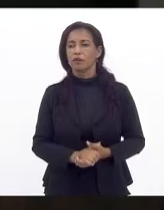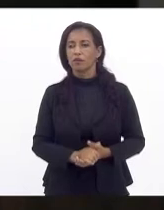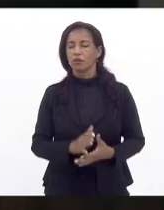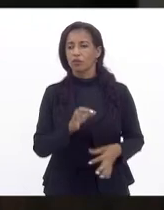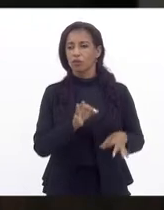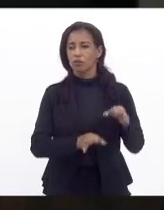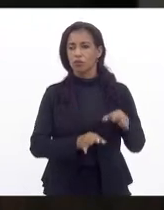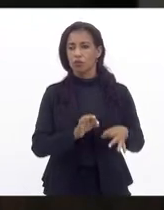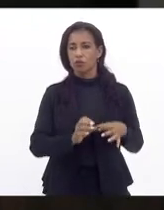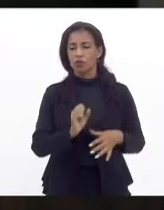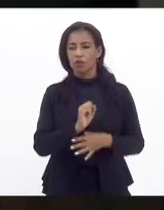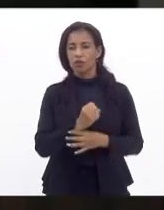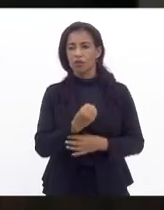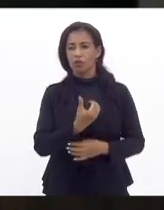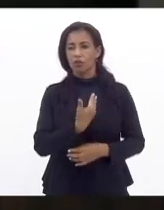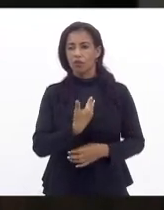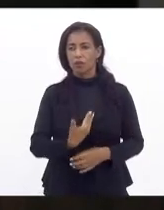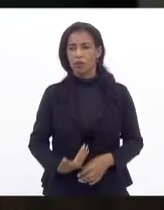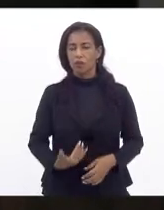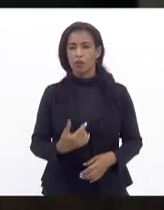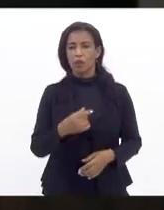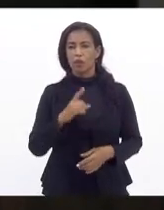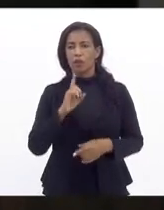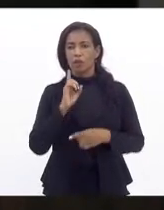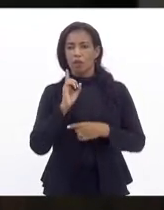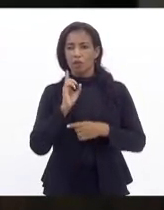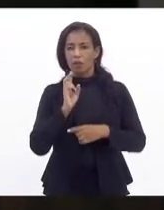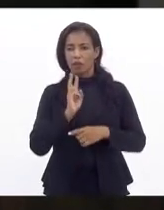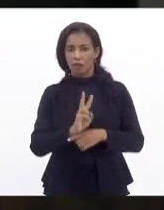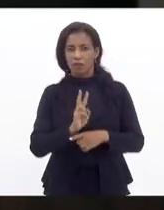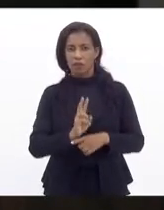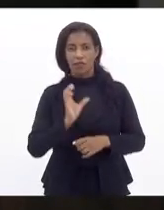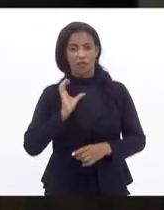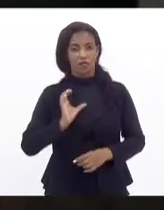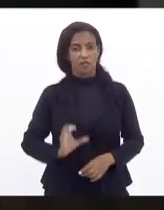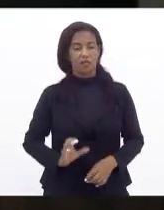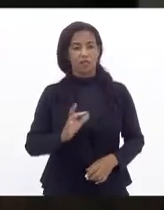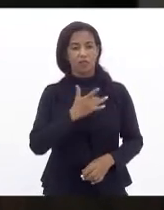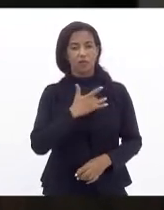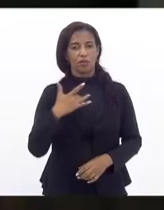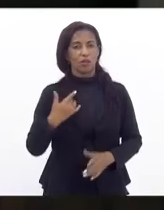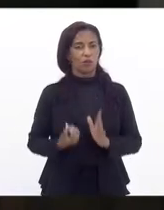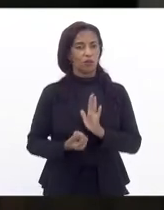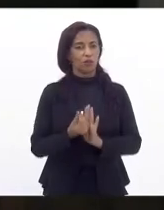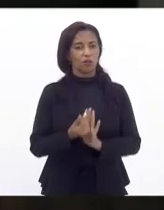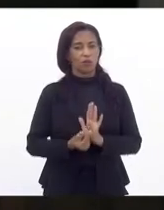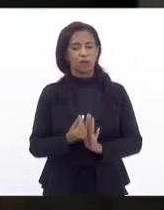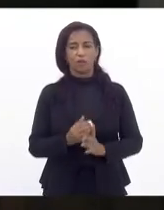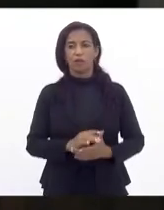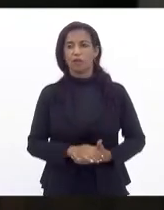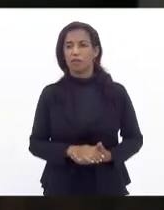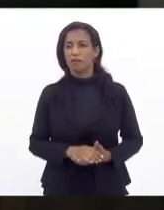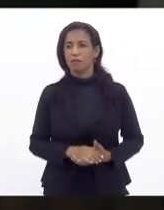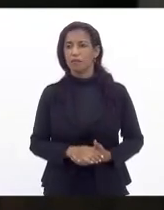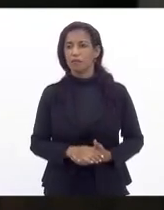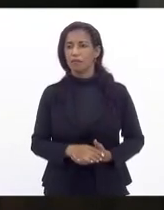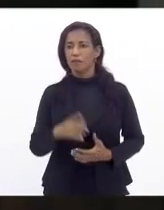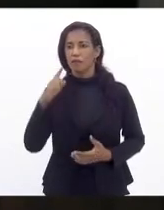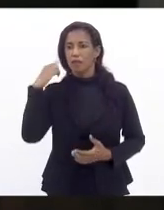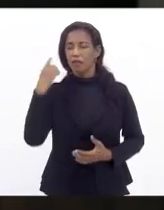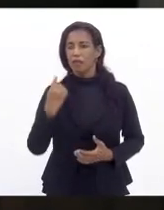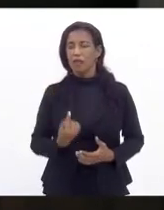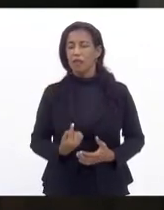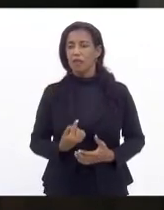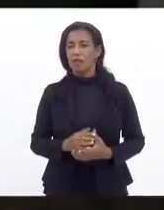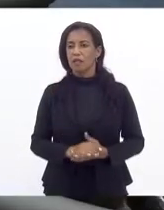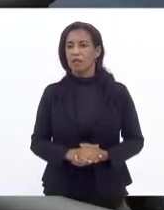de Justiça, de Segurança Pública, Assunto de Polícia, Defesa Civil, Servidores Públicos, de Saúde e de Orçamento. Questão de ordem, deputada